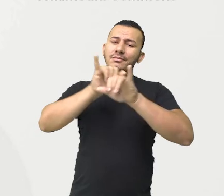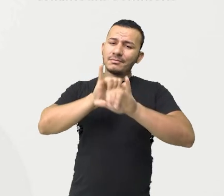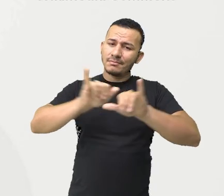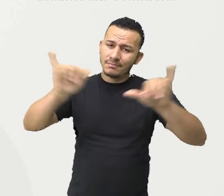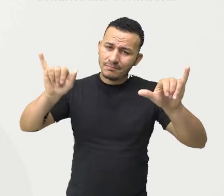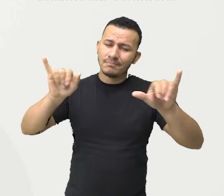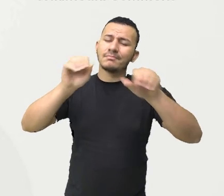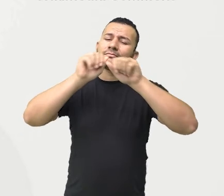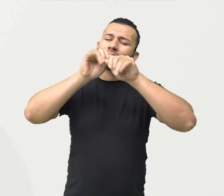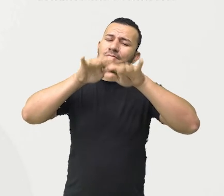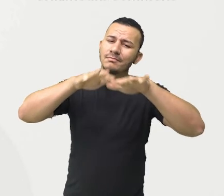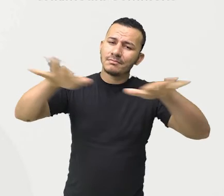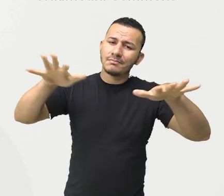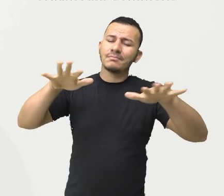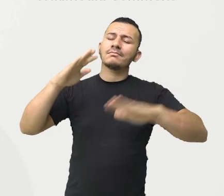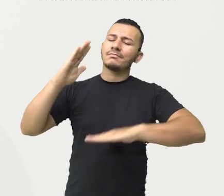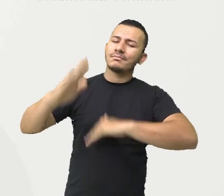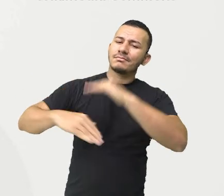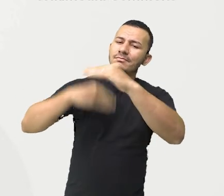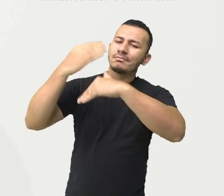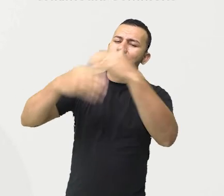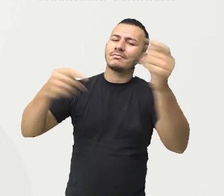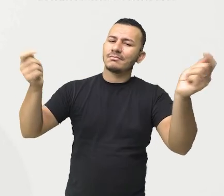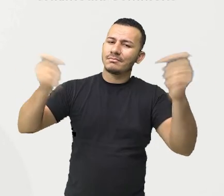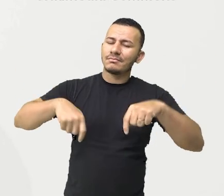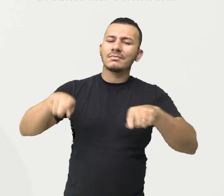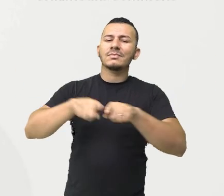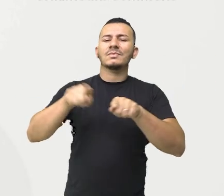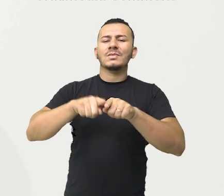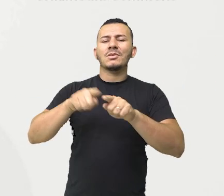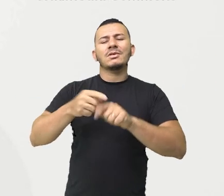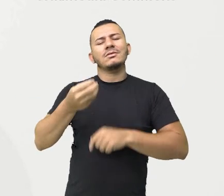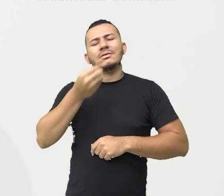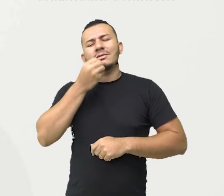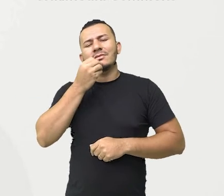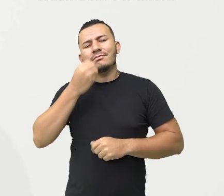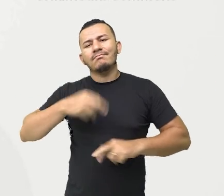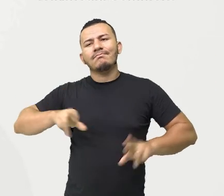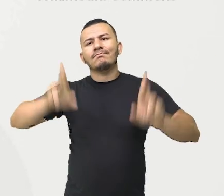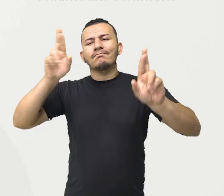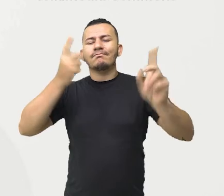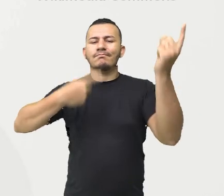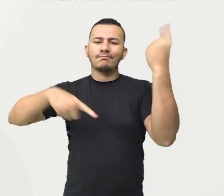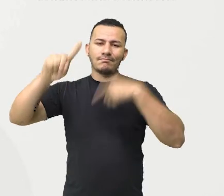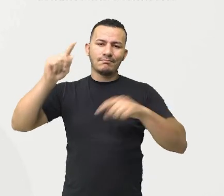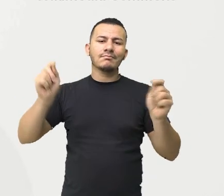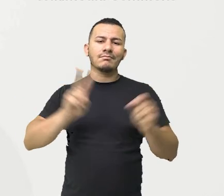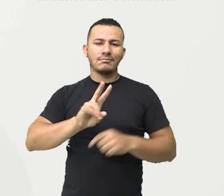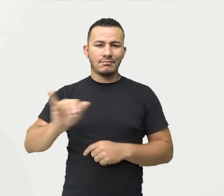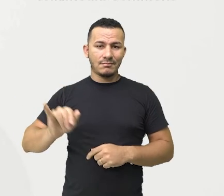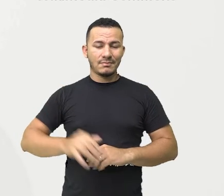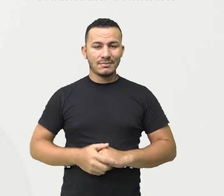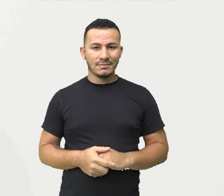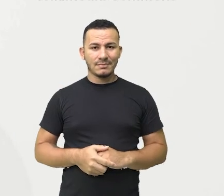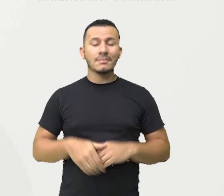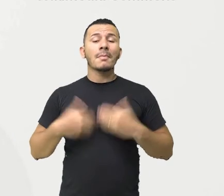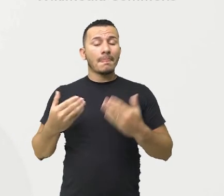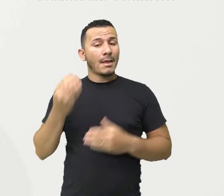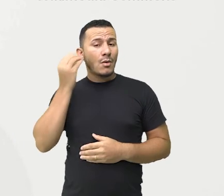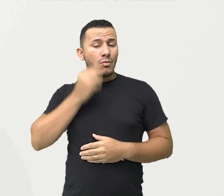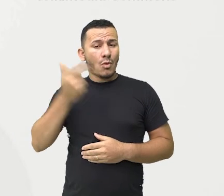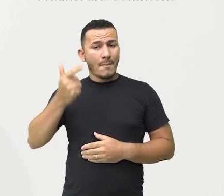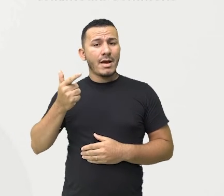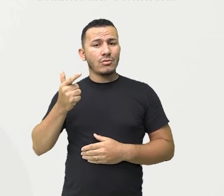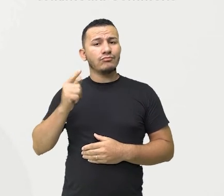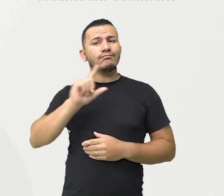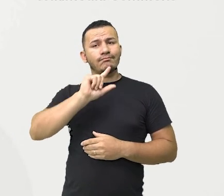que atinja sua grandeza e a merecida prosperidade. Muito bem. Ele saiu daqui desejando